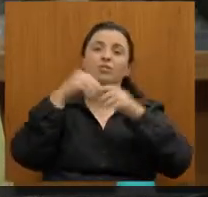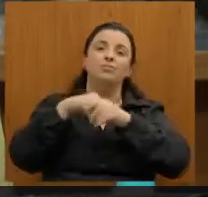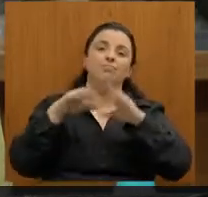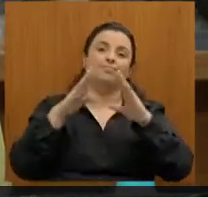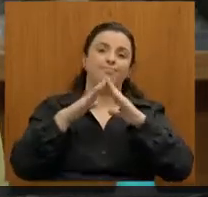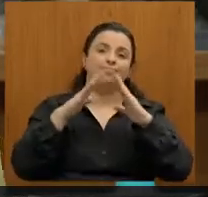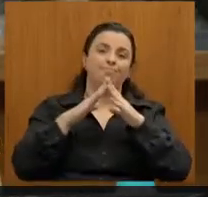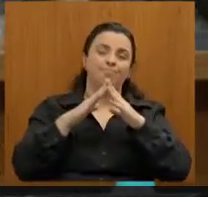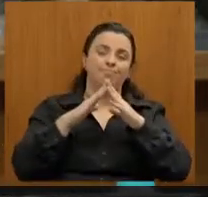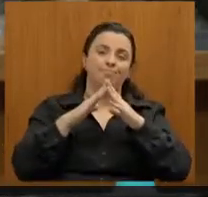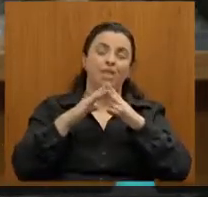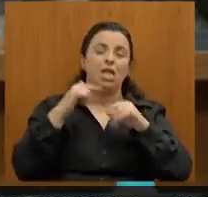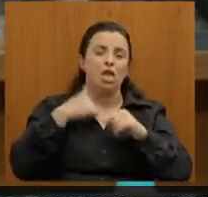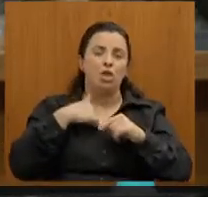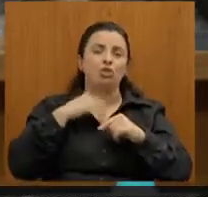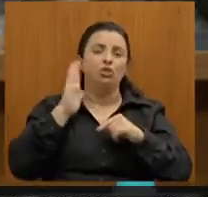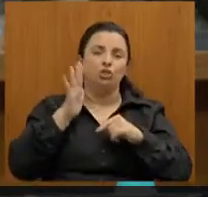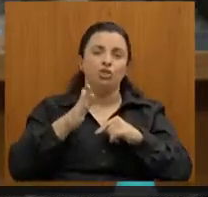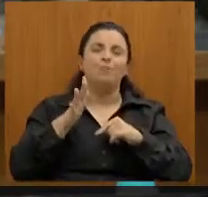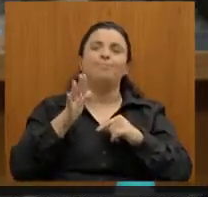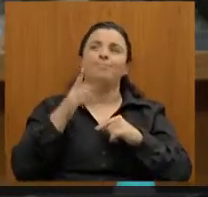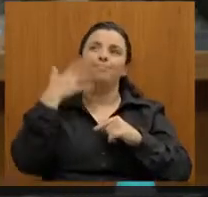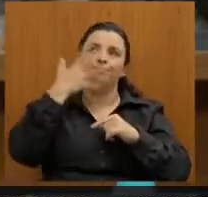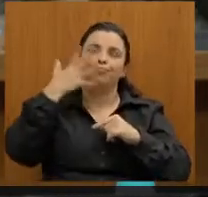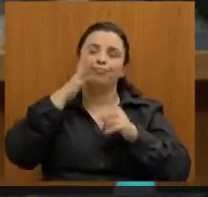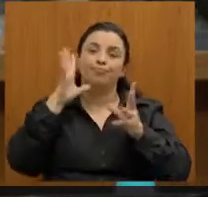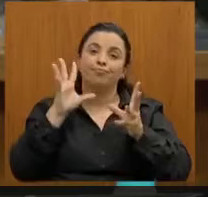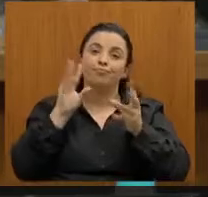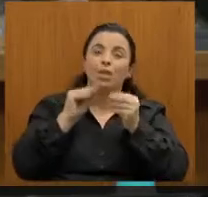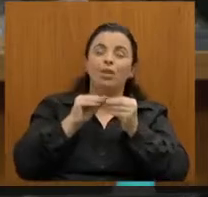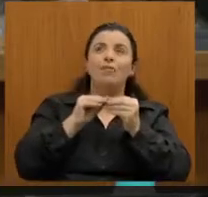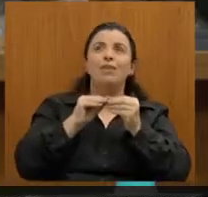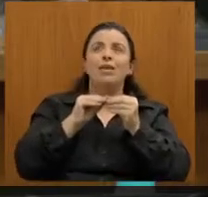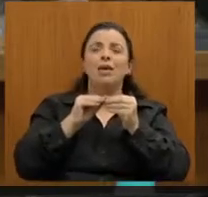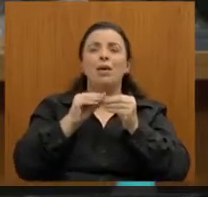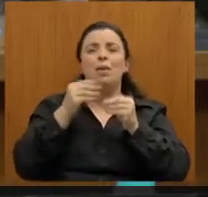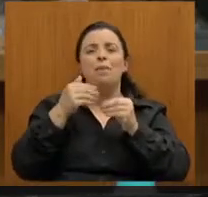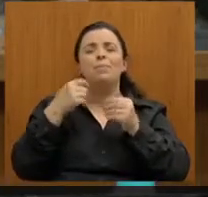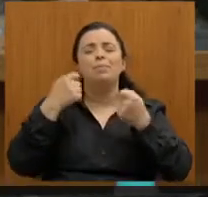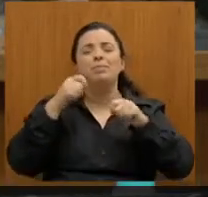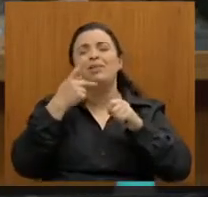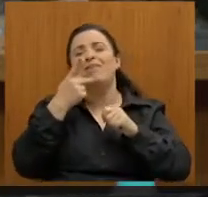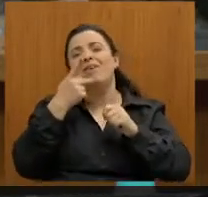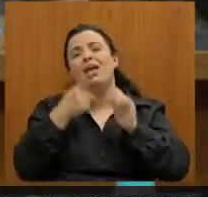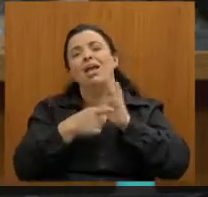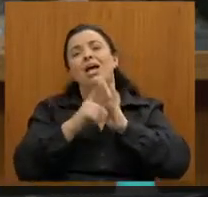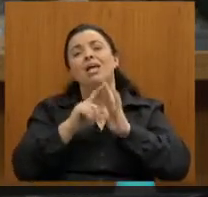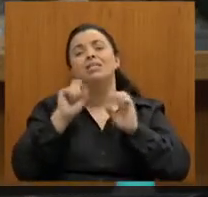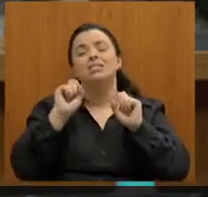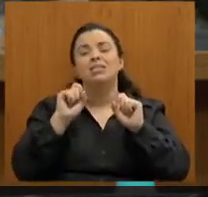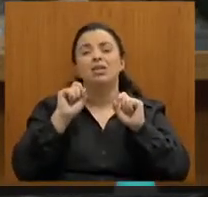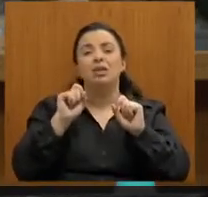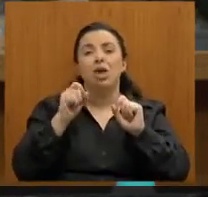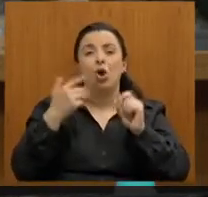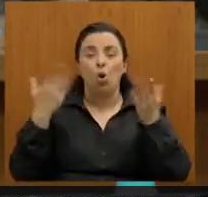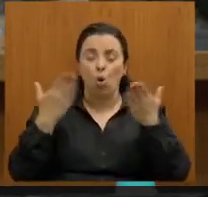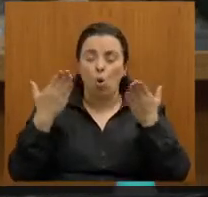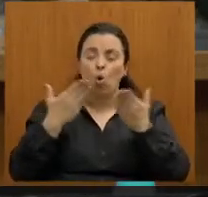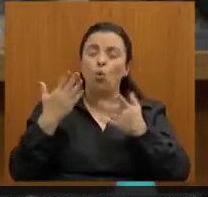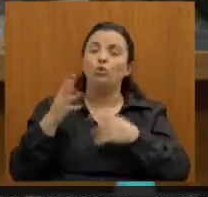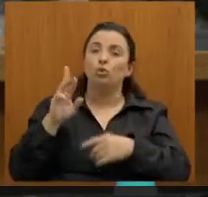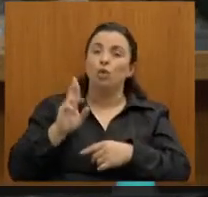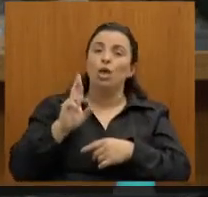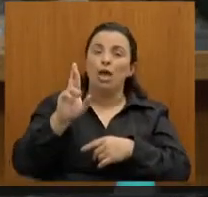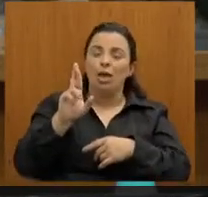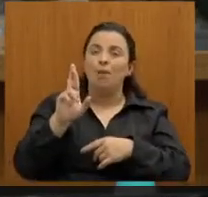aqui para o encerramento da minha sala para apontar especificamente estou aqui hoje representando de